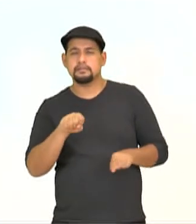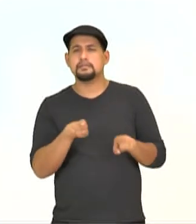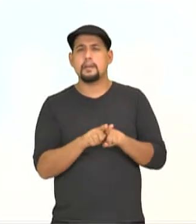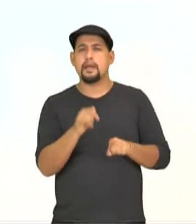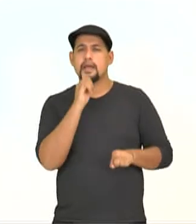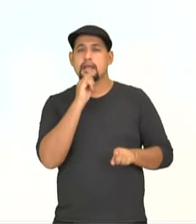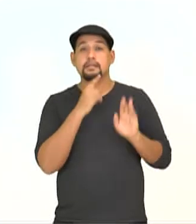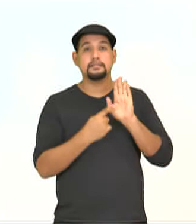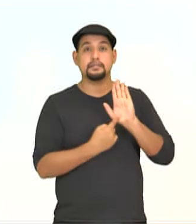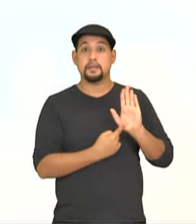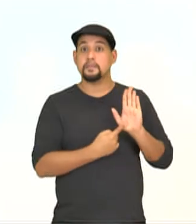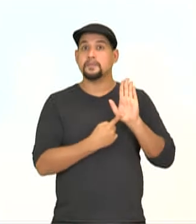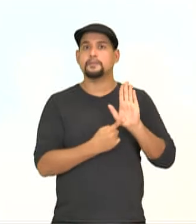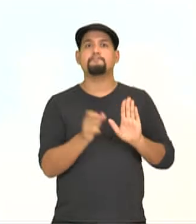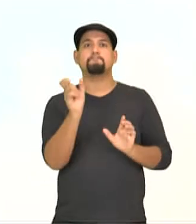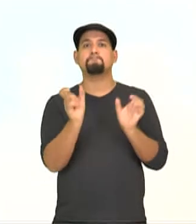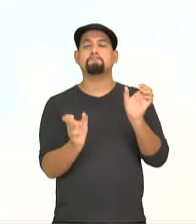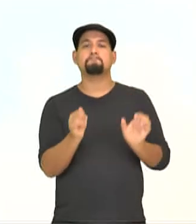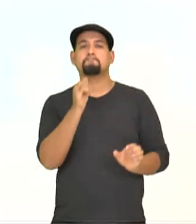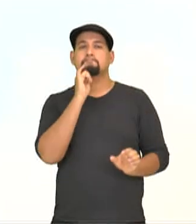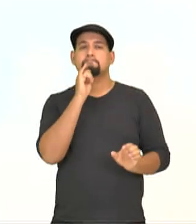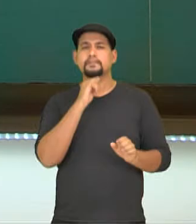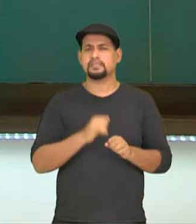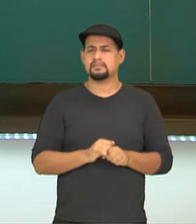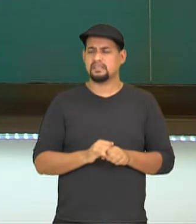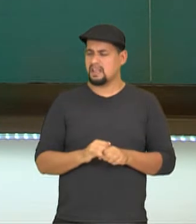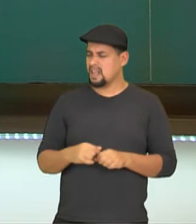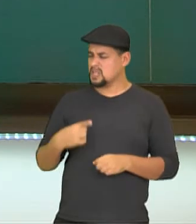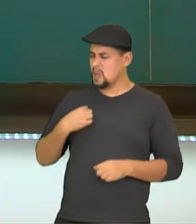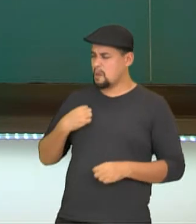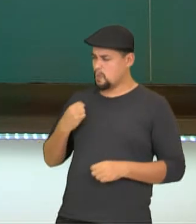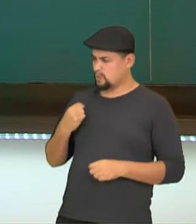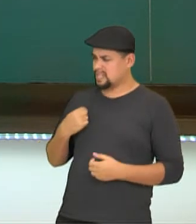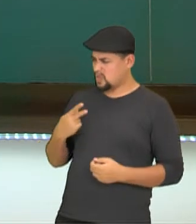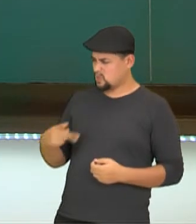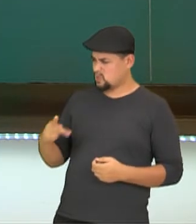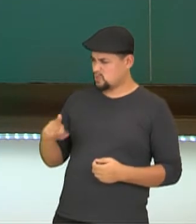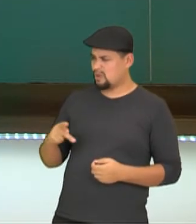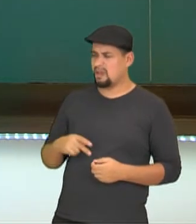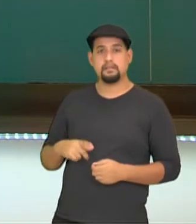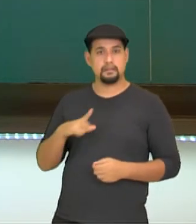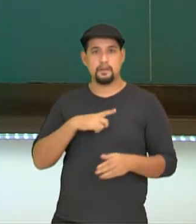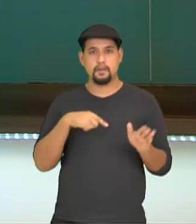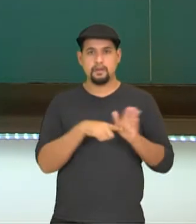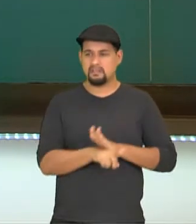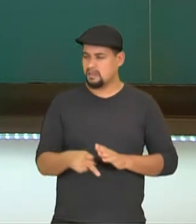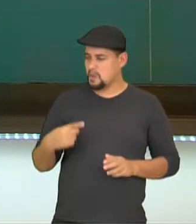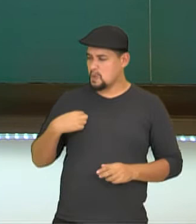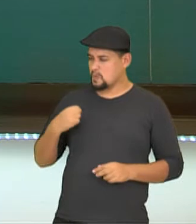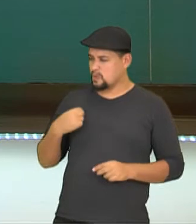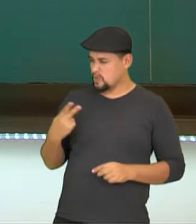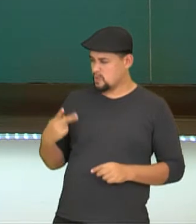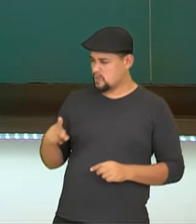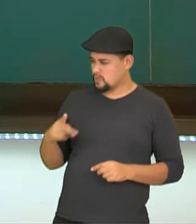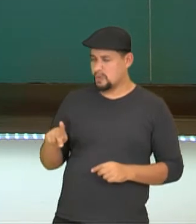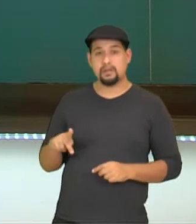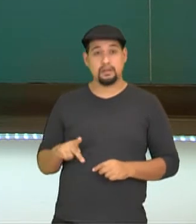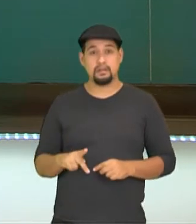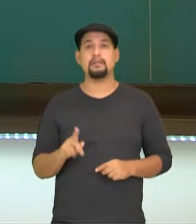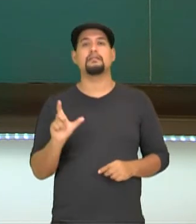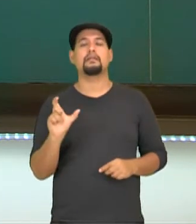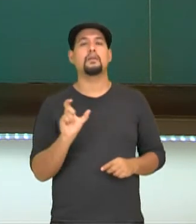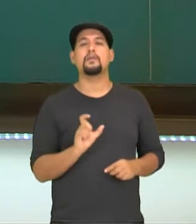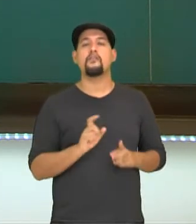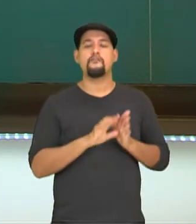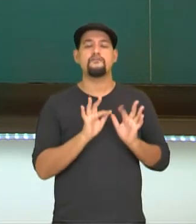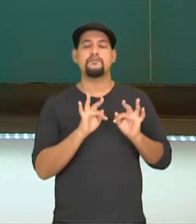um exemplo. Esta blusa es tuya, né? Temos aí a pergunta, a palavra tuya, o pronome